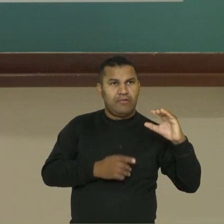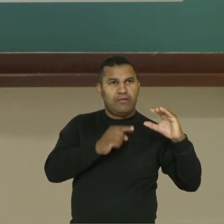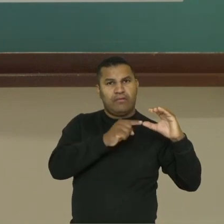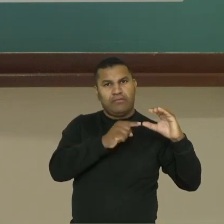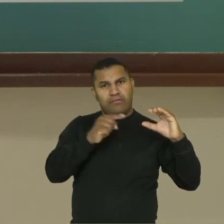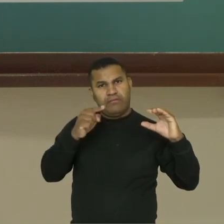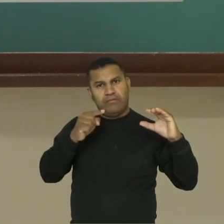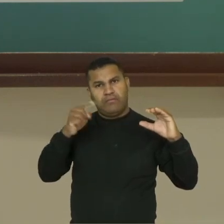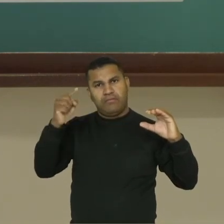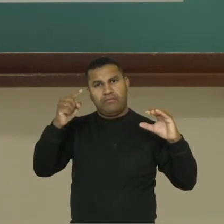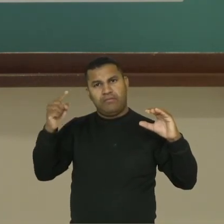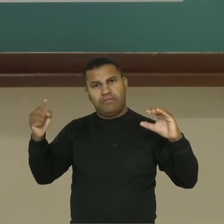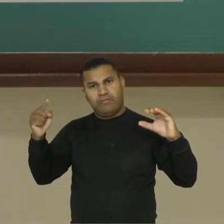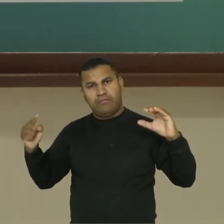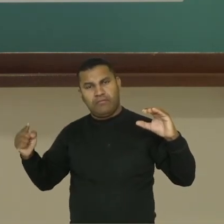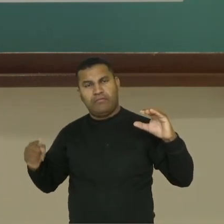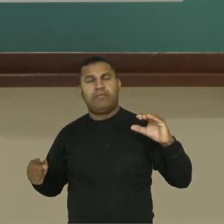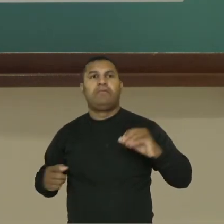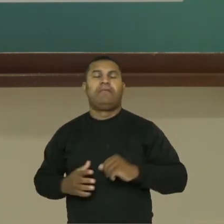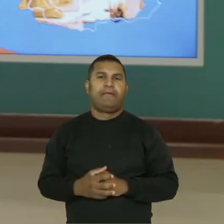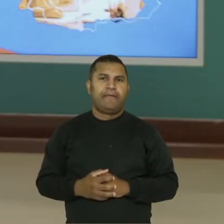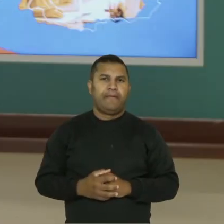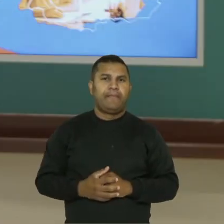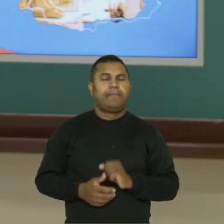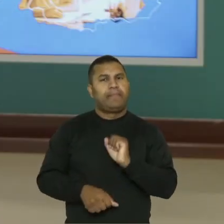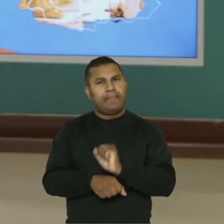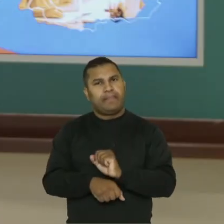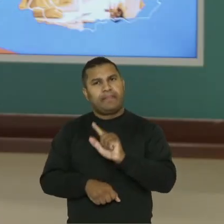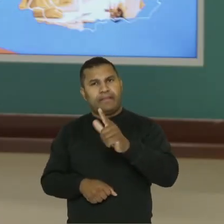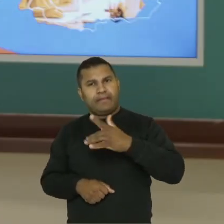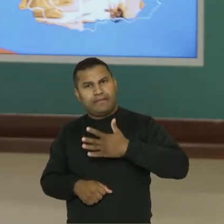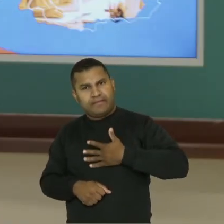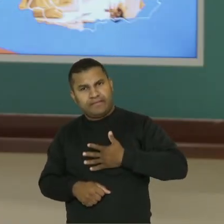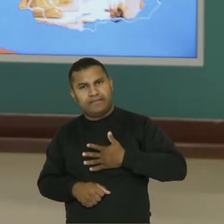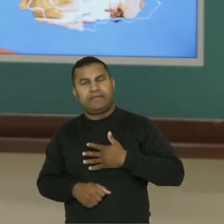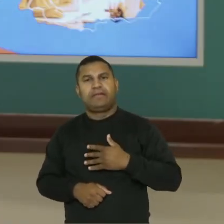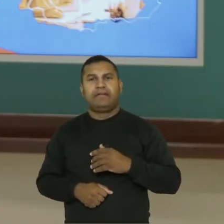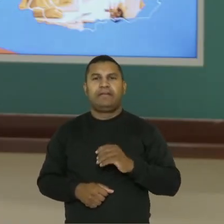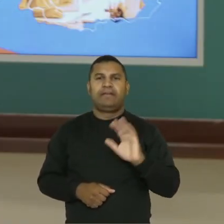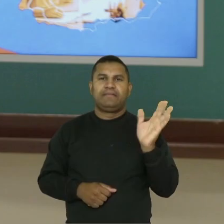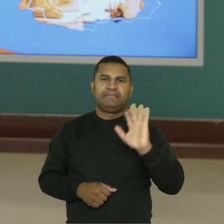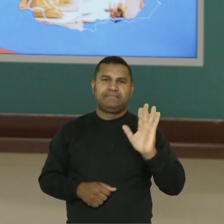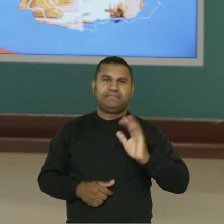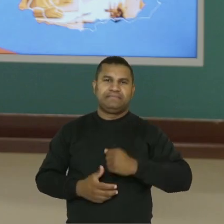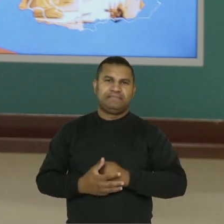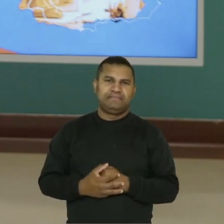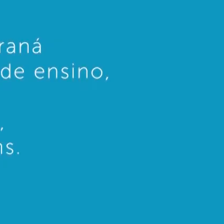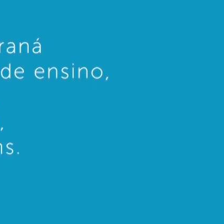alimento em si. Ok? Espero que vocês tenham gostado e até breve!